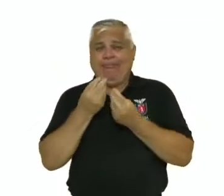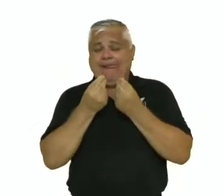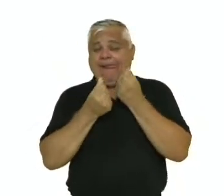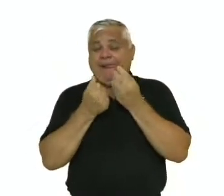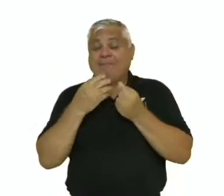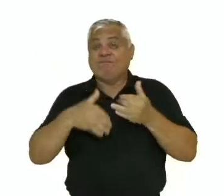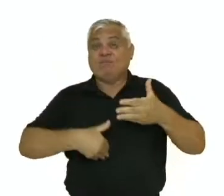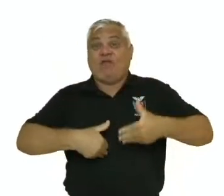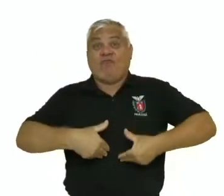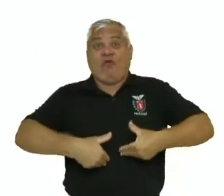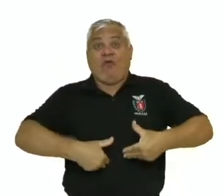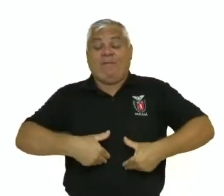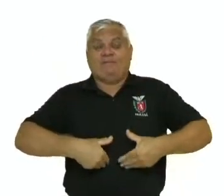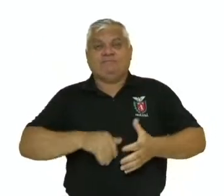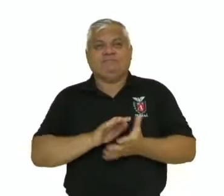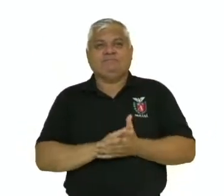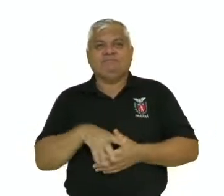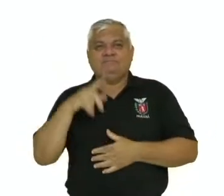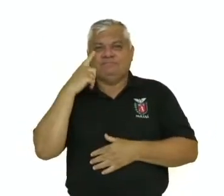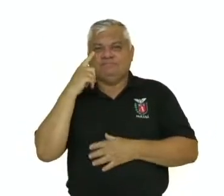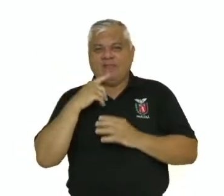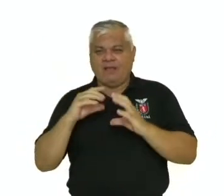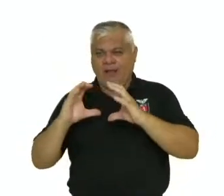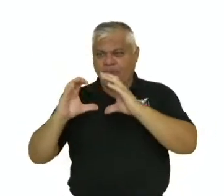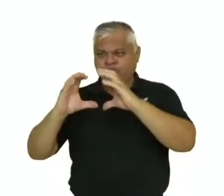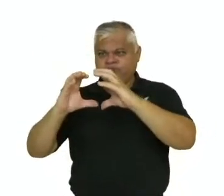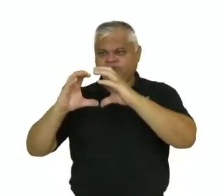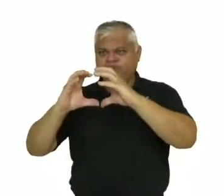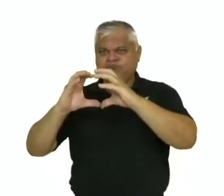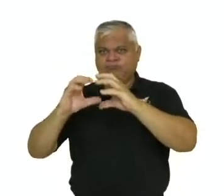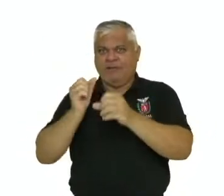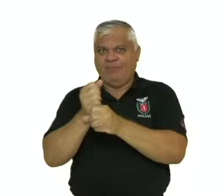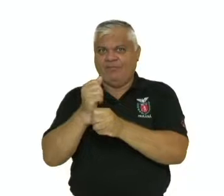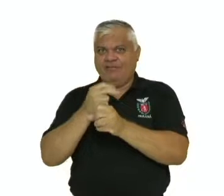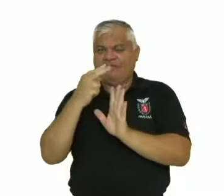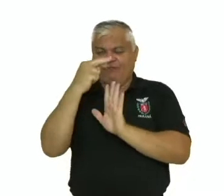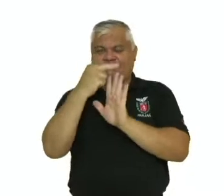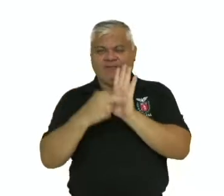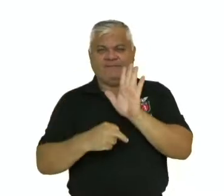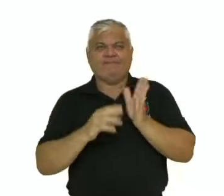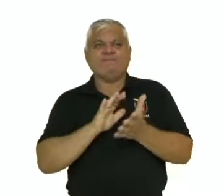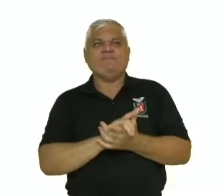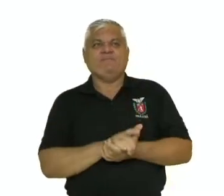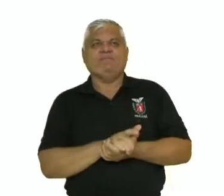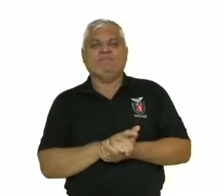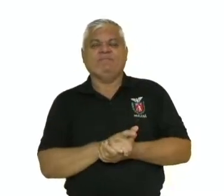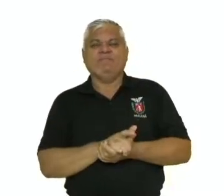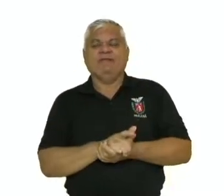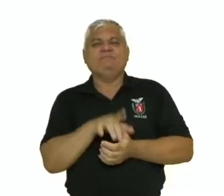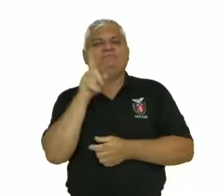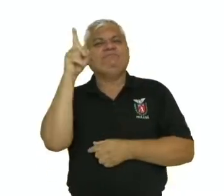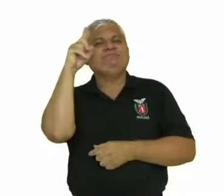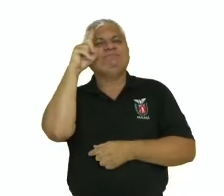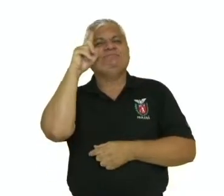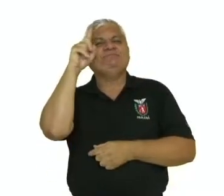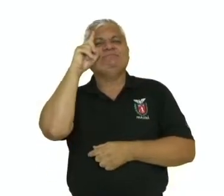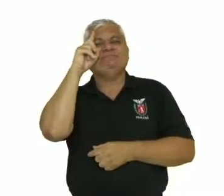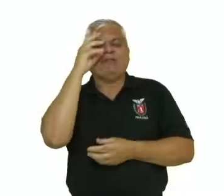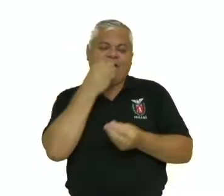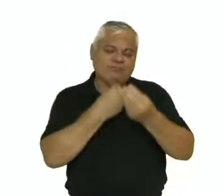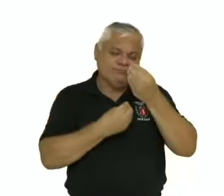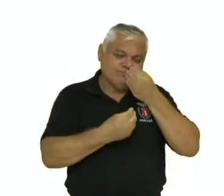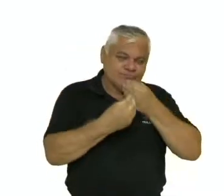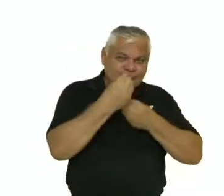deu fome. Enquanto você olha essa imagem, eu vou fazer a leitura do texto para você. No dia a dia, consumimos